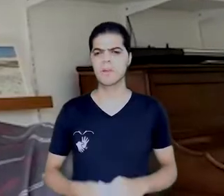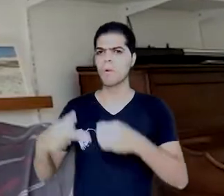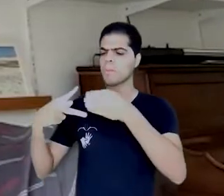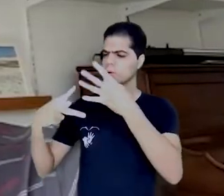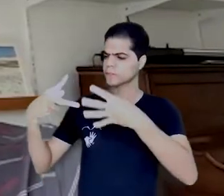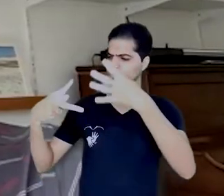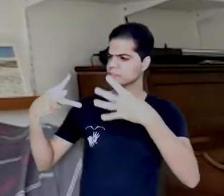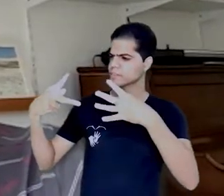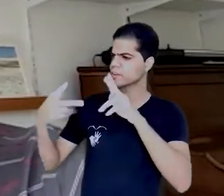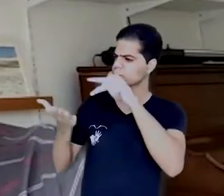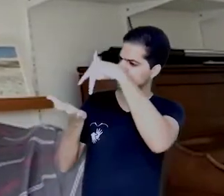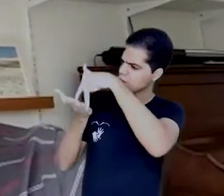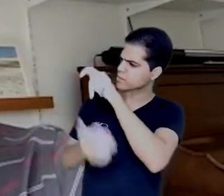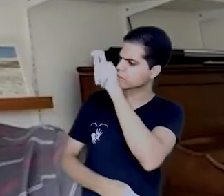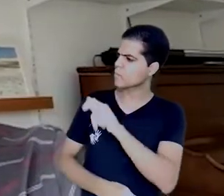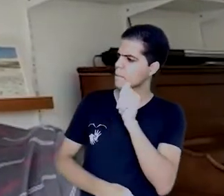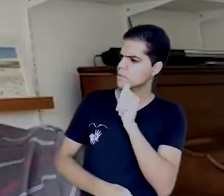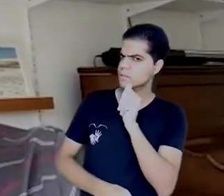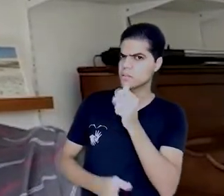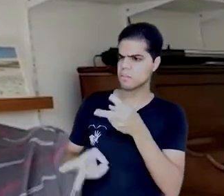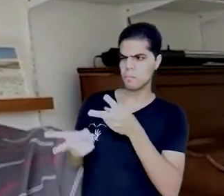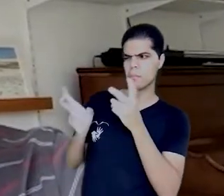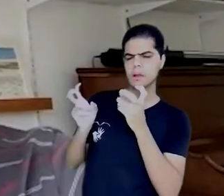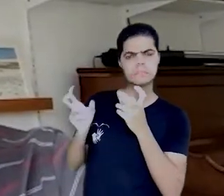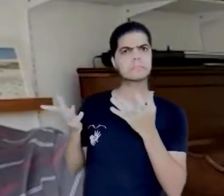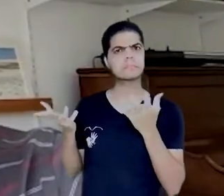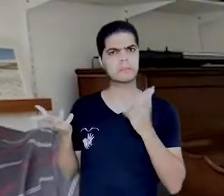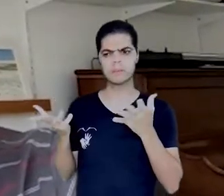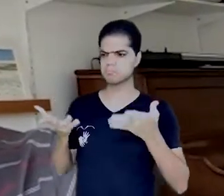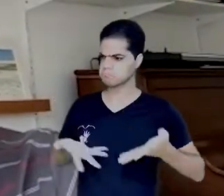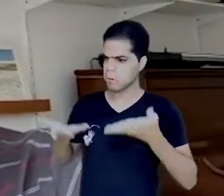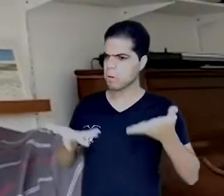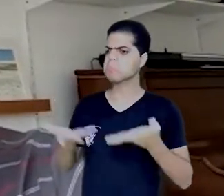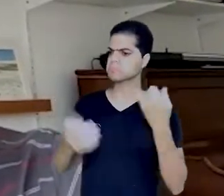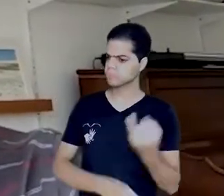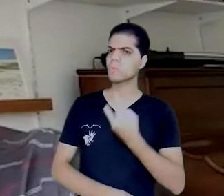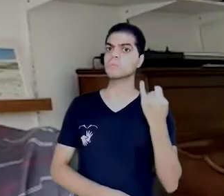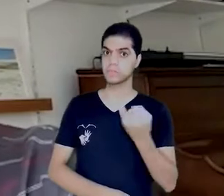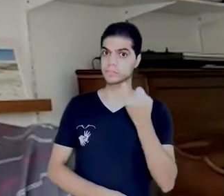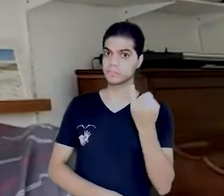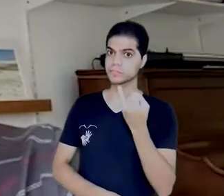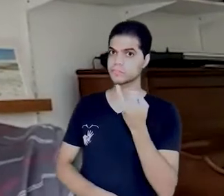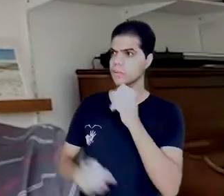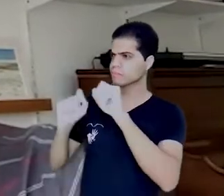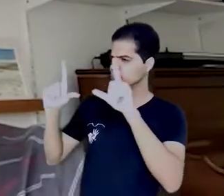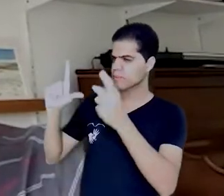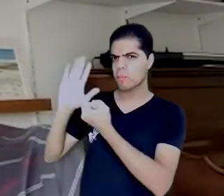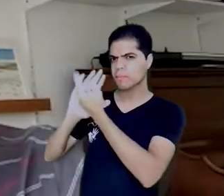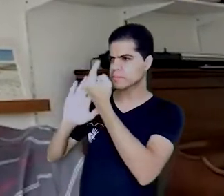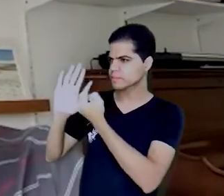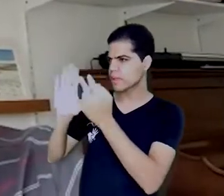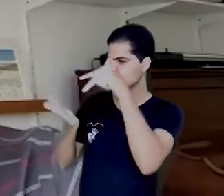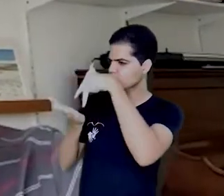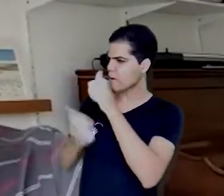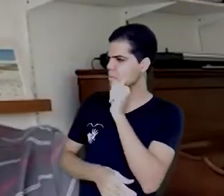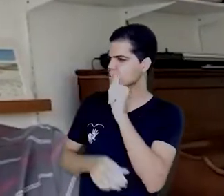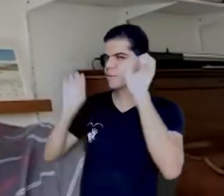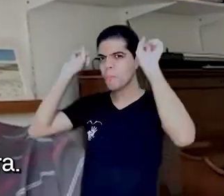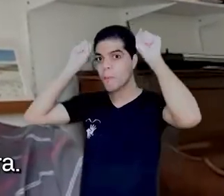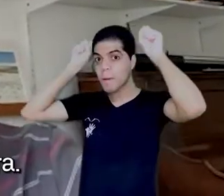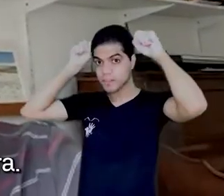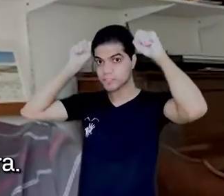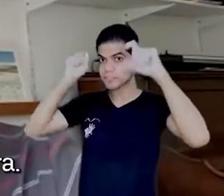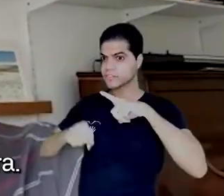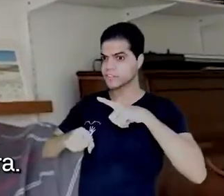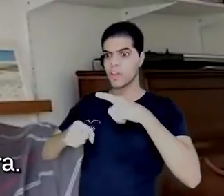logo do portal, para mim, já diz muito sobre essa iniciativa e sua importância. É uma criança com Maria Chiquinha